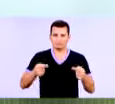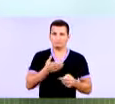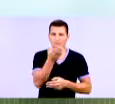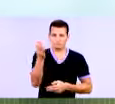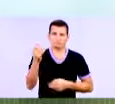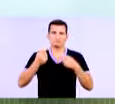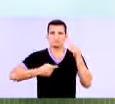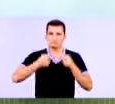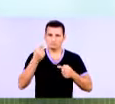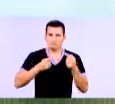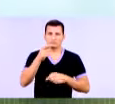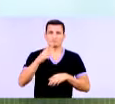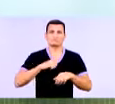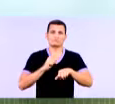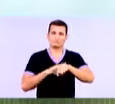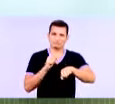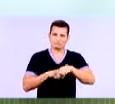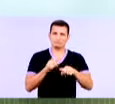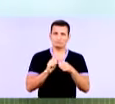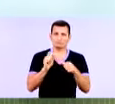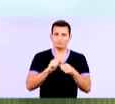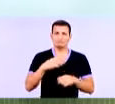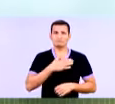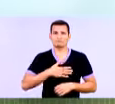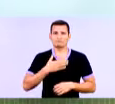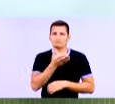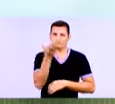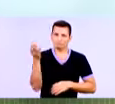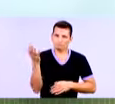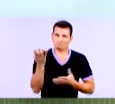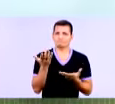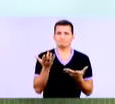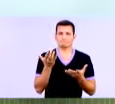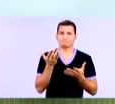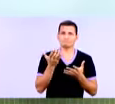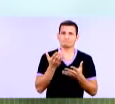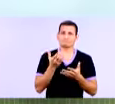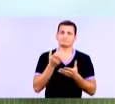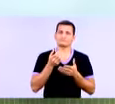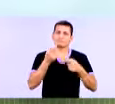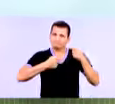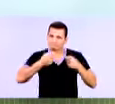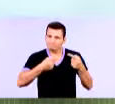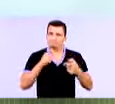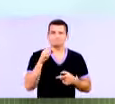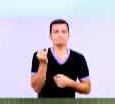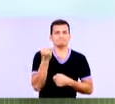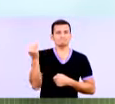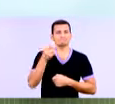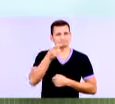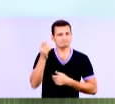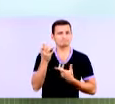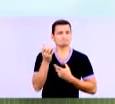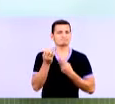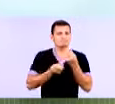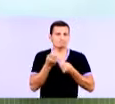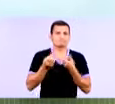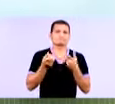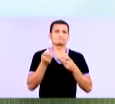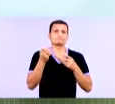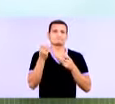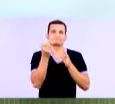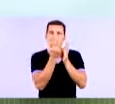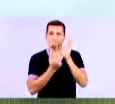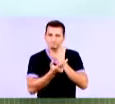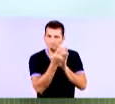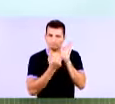discutir, você vai ter um tempo para fazer isso. Nós gostaríamos que você se dedicasse nessa discussão, é importante vocês discutirem sobre as imagens. E na sequência